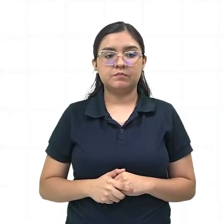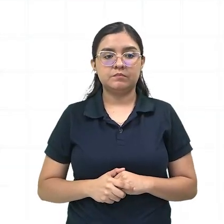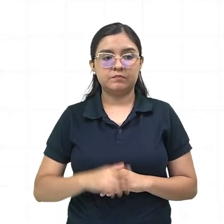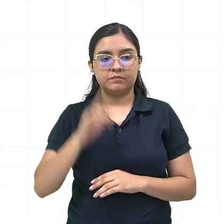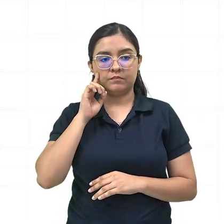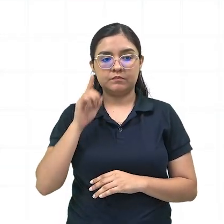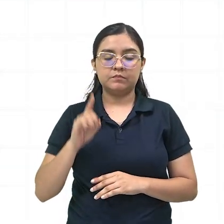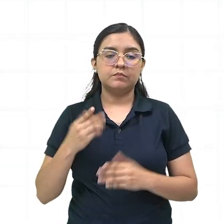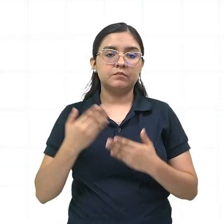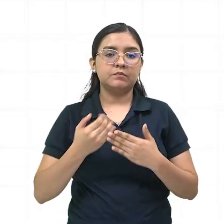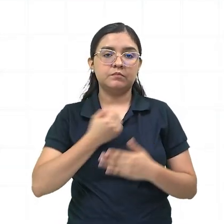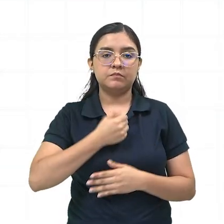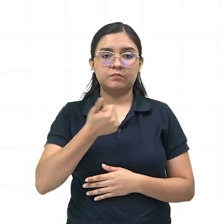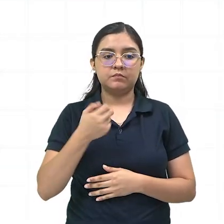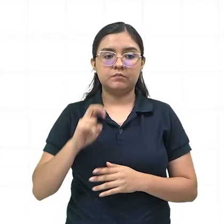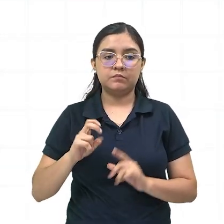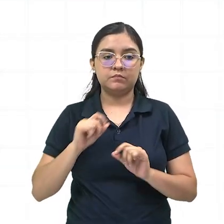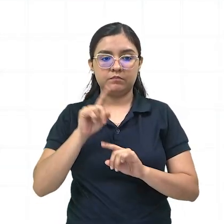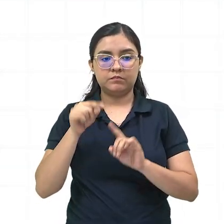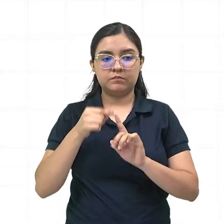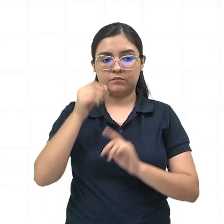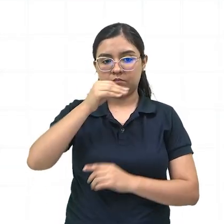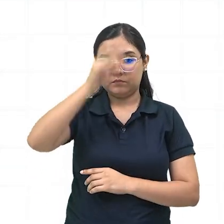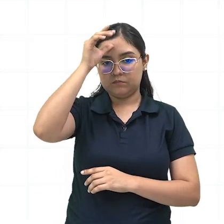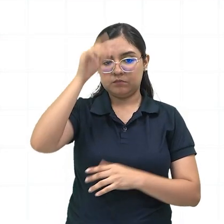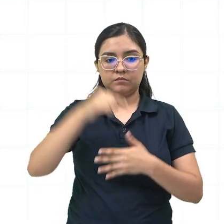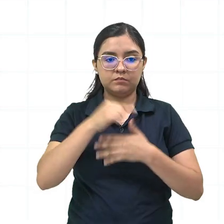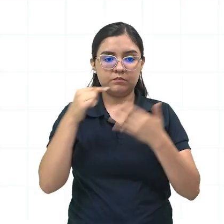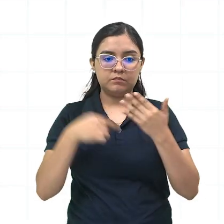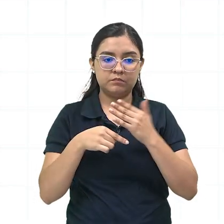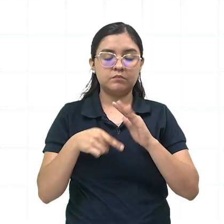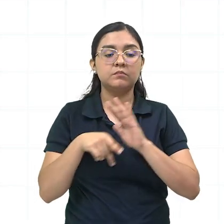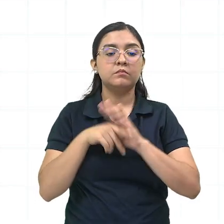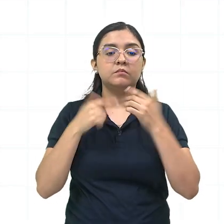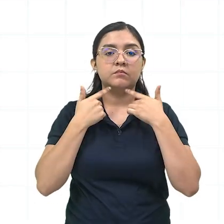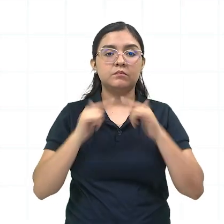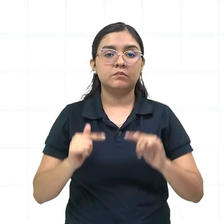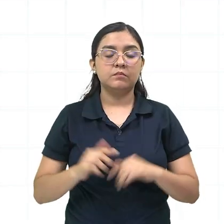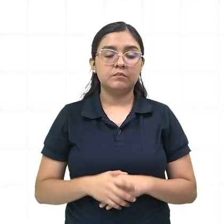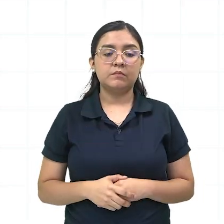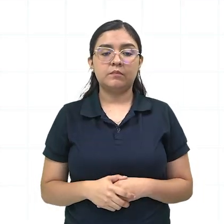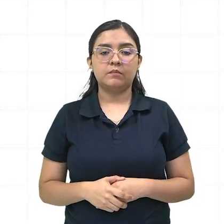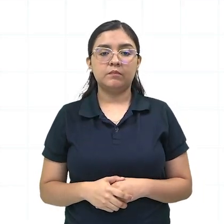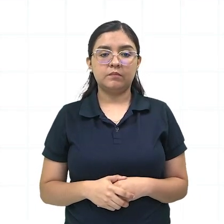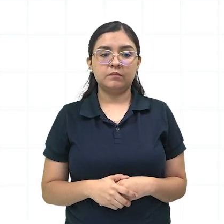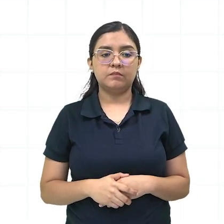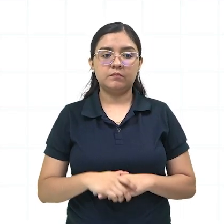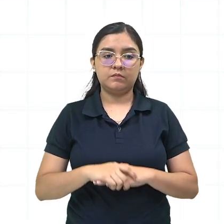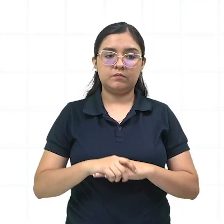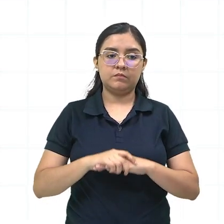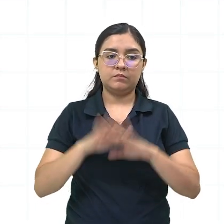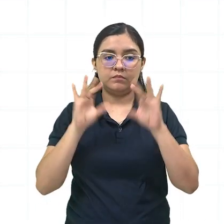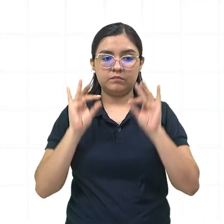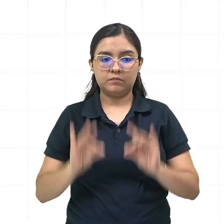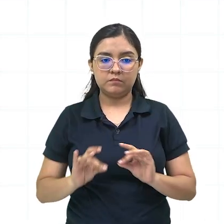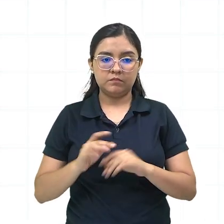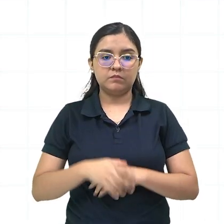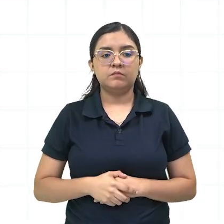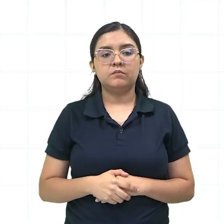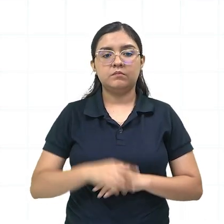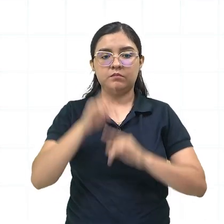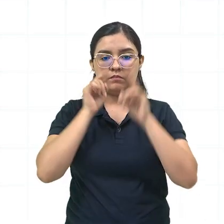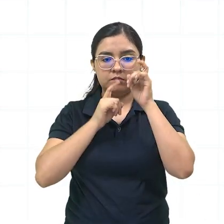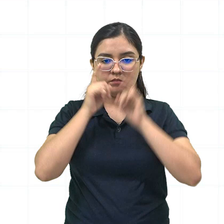Esta é a nossa aula de número 15. O nosso objeto de conhecimento, elementos da linguagem. Como